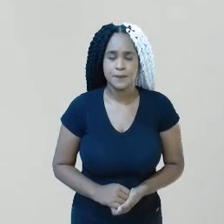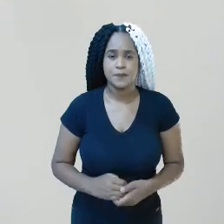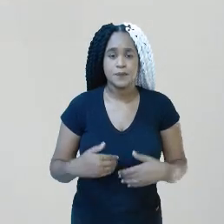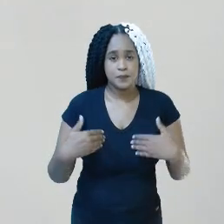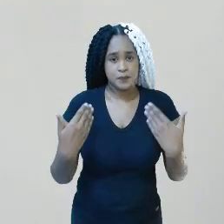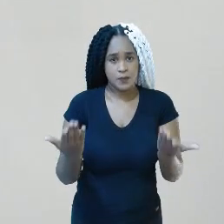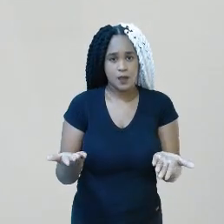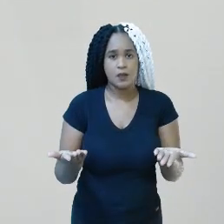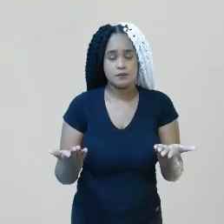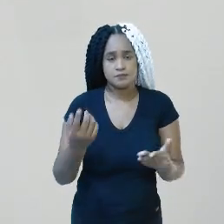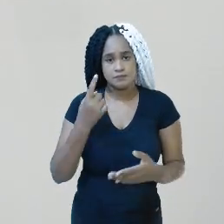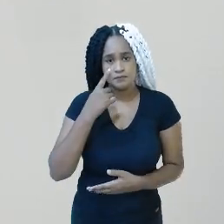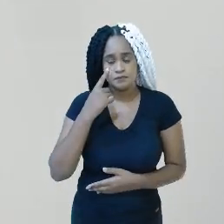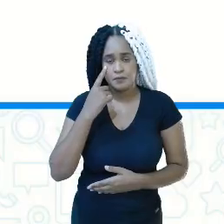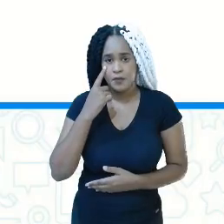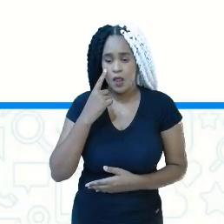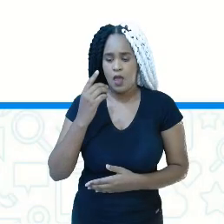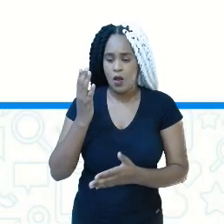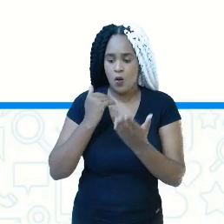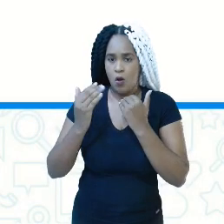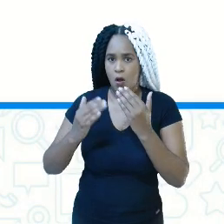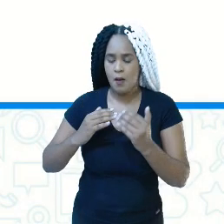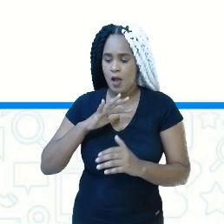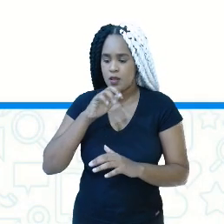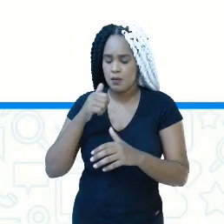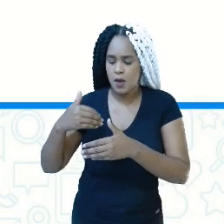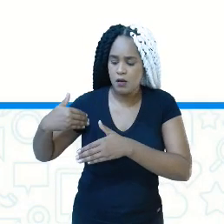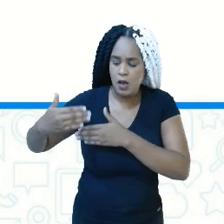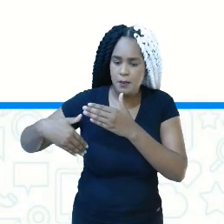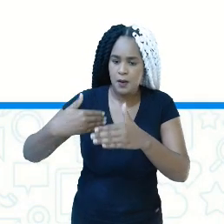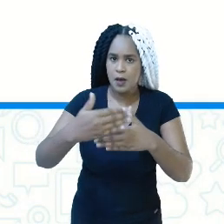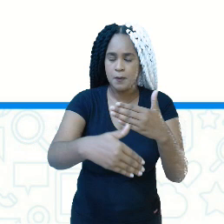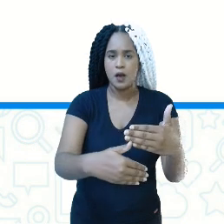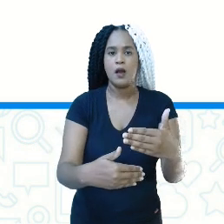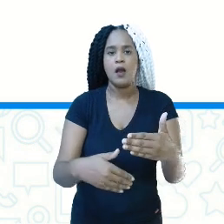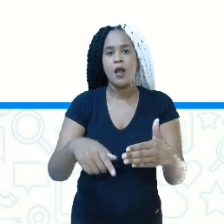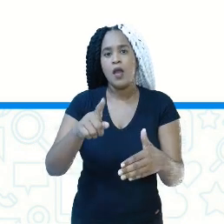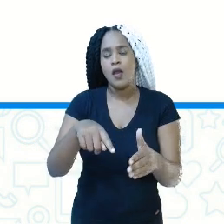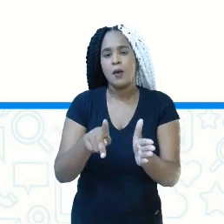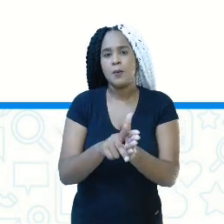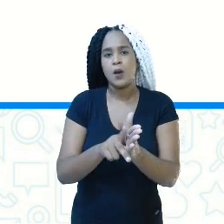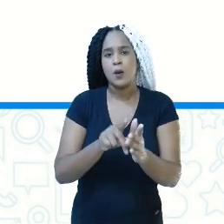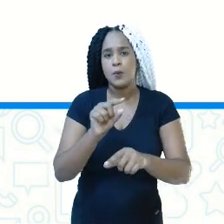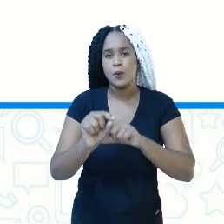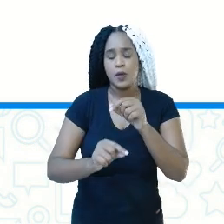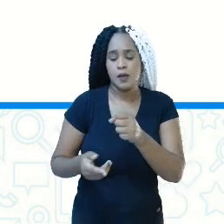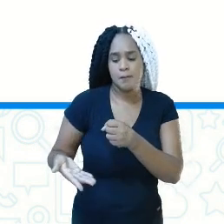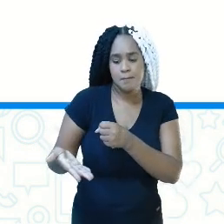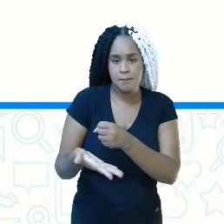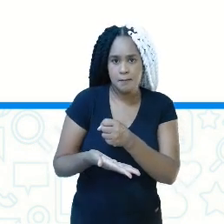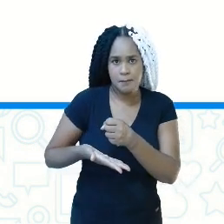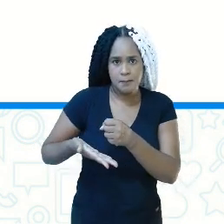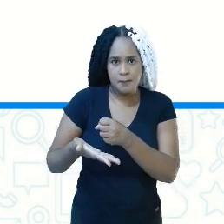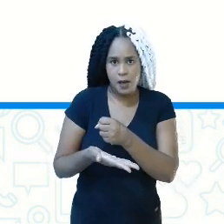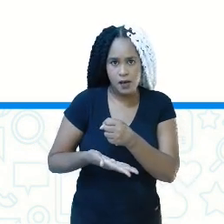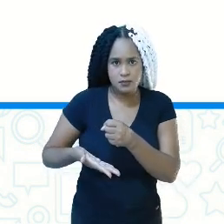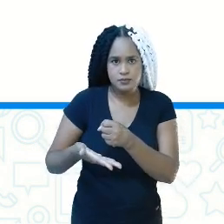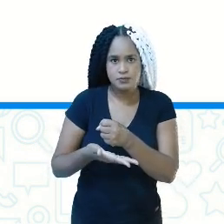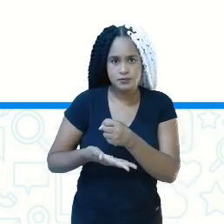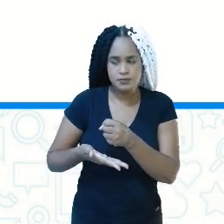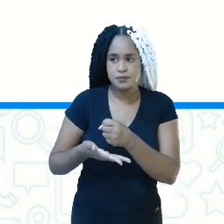dentro da cadeia alimentar, esses seres são os seres que ocupam a base,